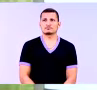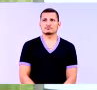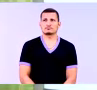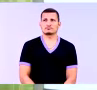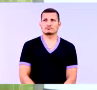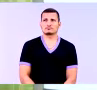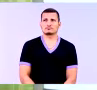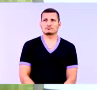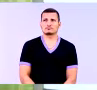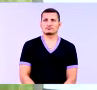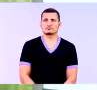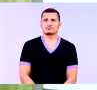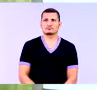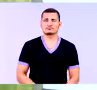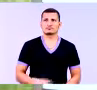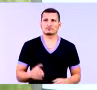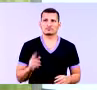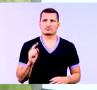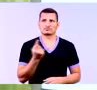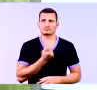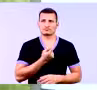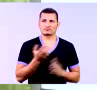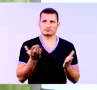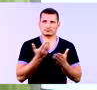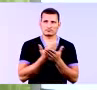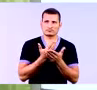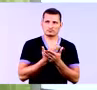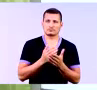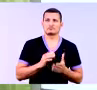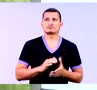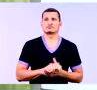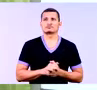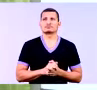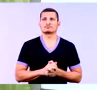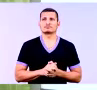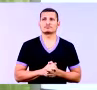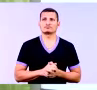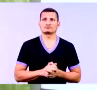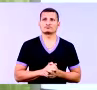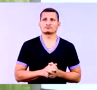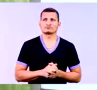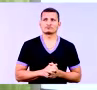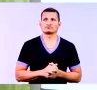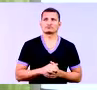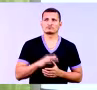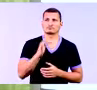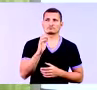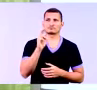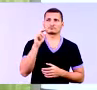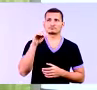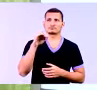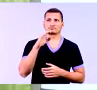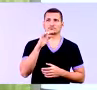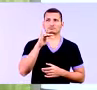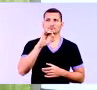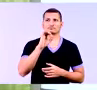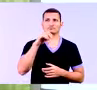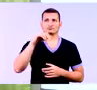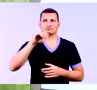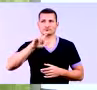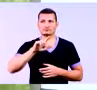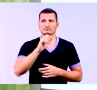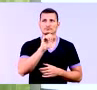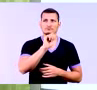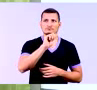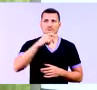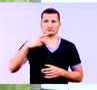No que nós vimos hoje, nós trabalhamos muito o quesito funcional da aplicação. Nós,